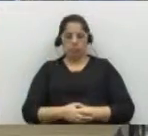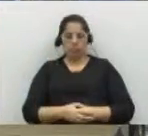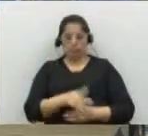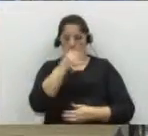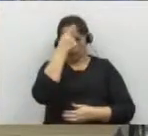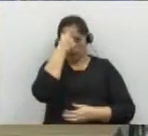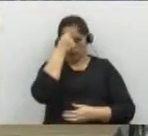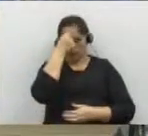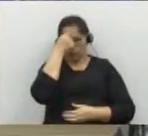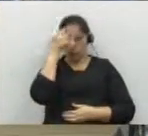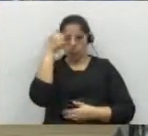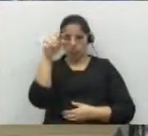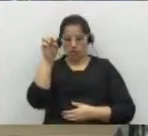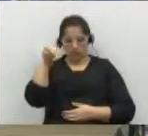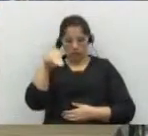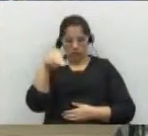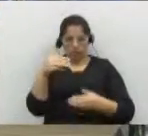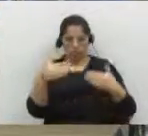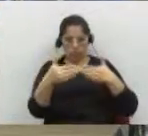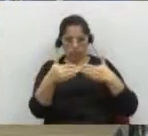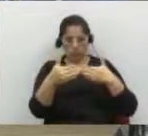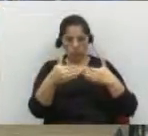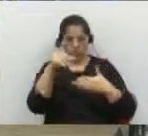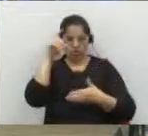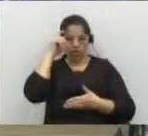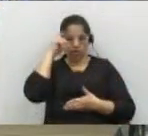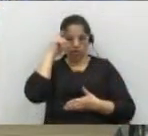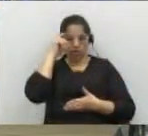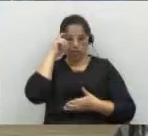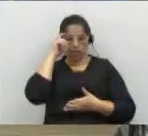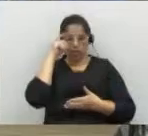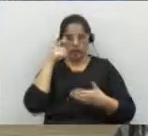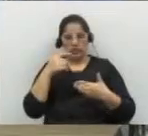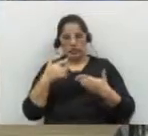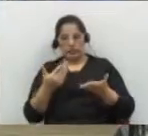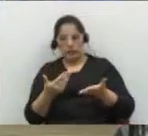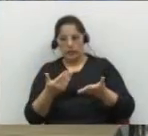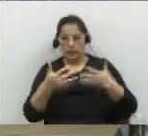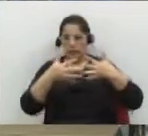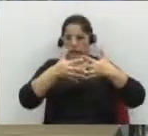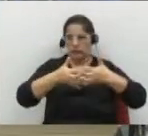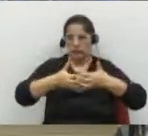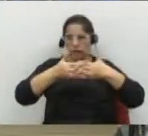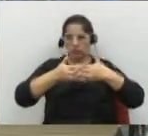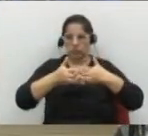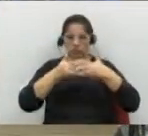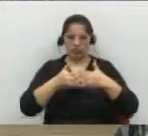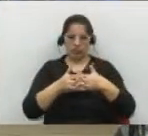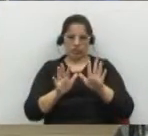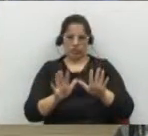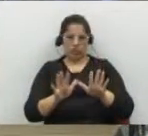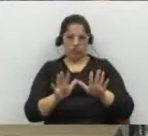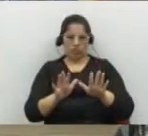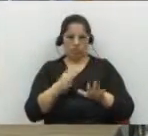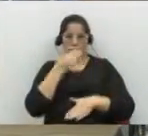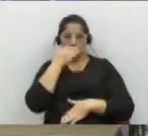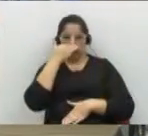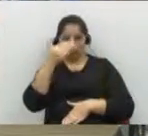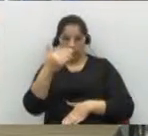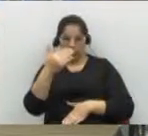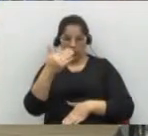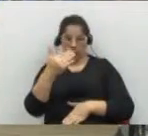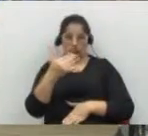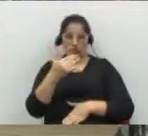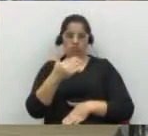Edivaldo Soares Antunes. Concordo, sim. Vereador Farid. Apesar de ter havido uma confusão no caso do requerimento da